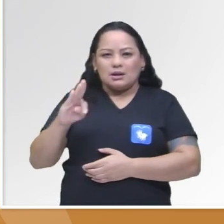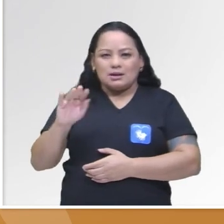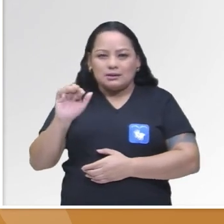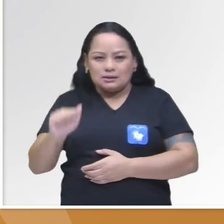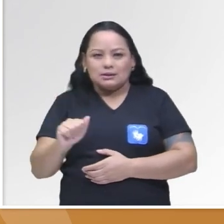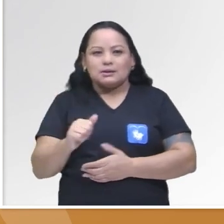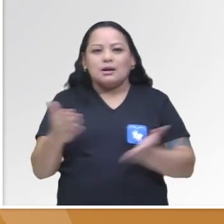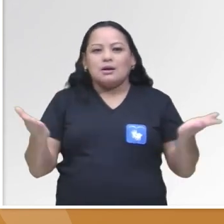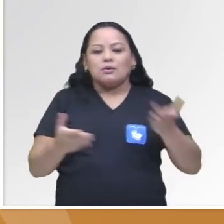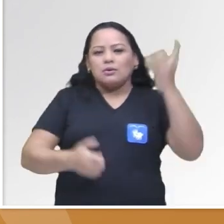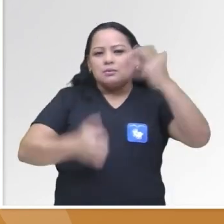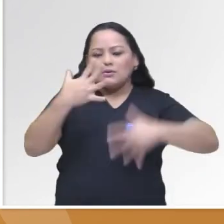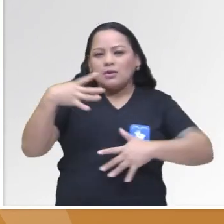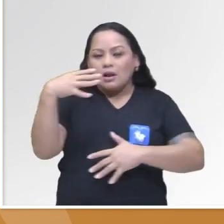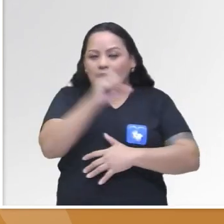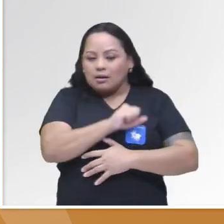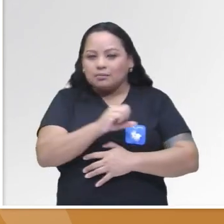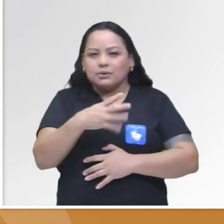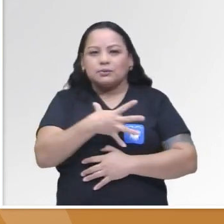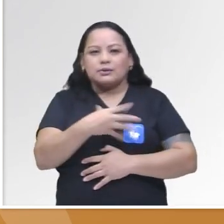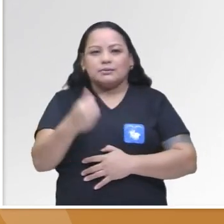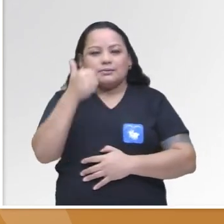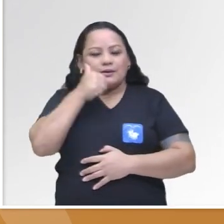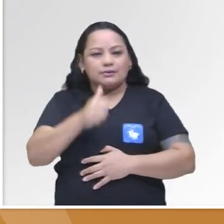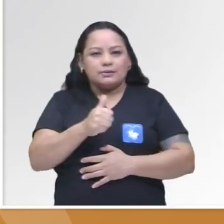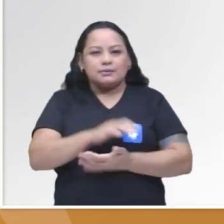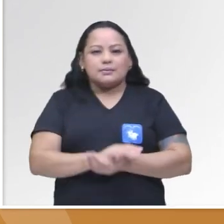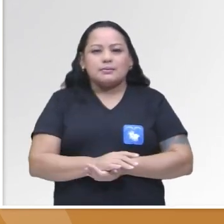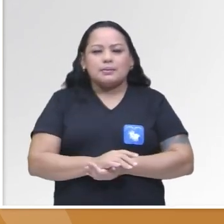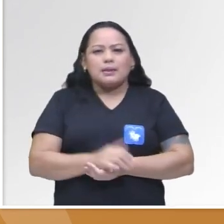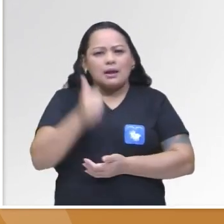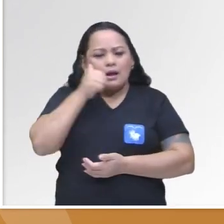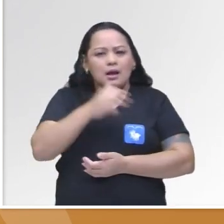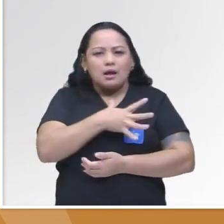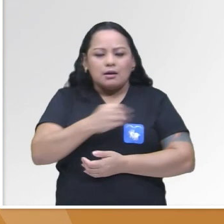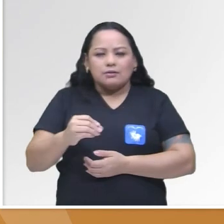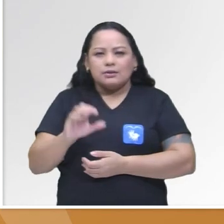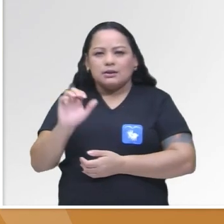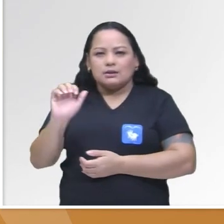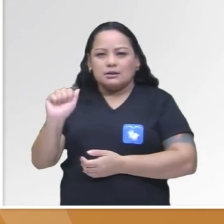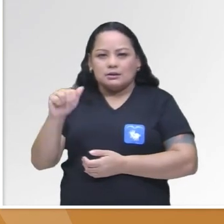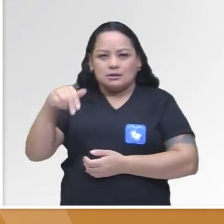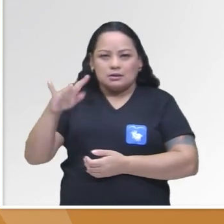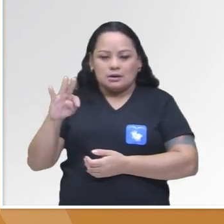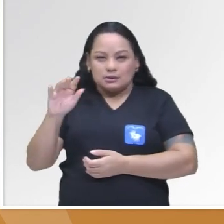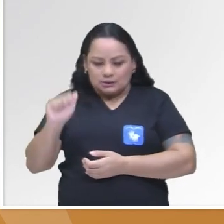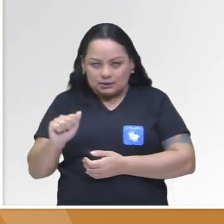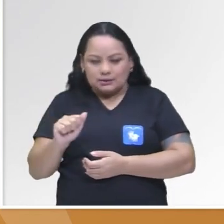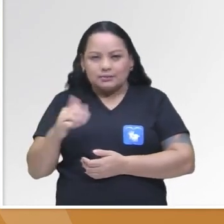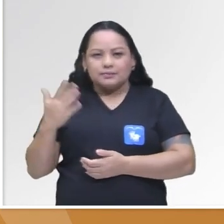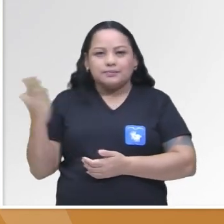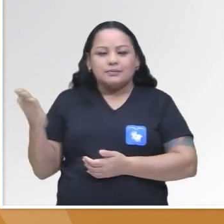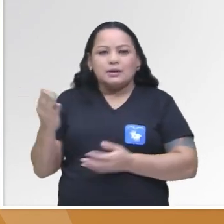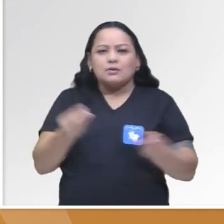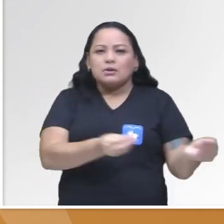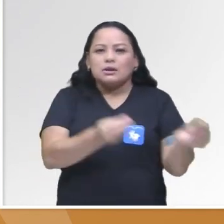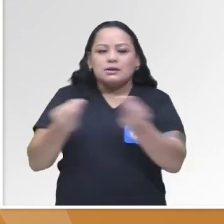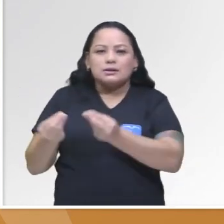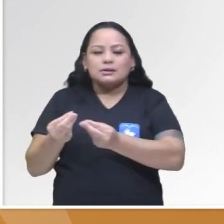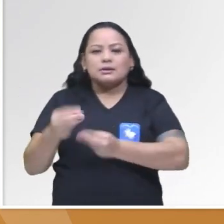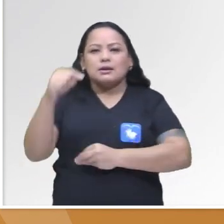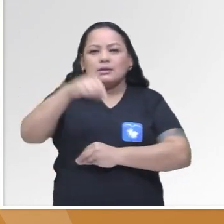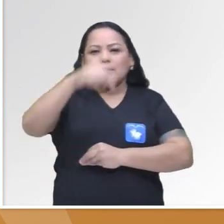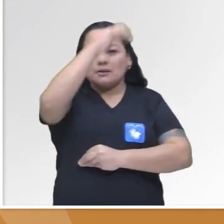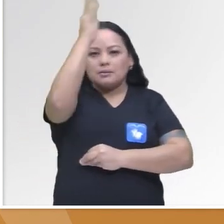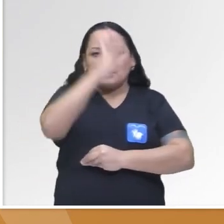falar um pouquinho sobre ela rapidamente. A filha de Olga, Anita Leocádia Prestes, foi trazida para o Brasil graças